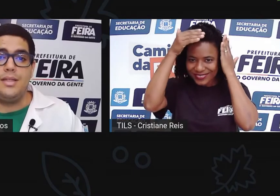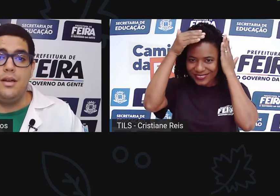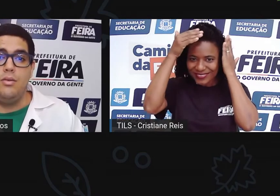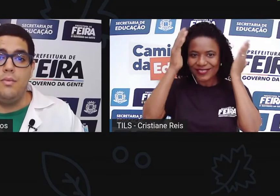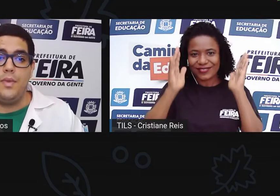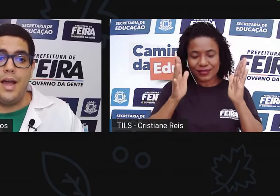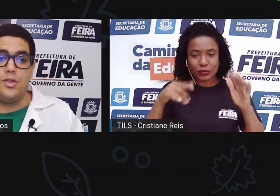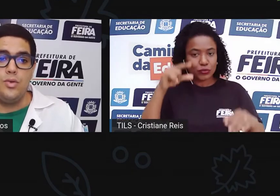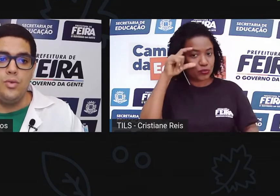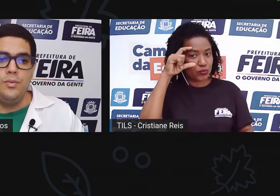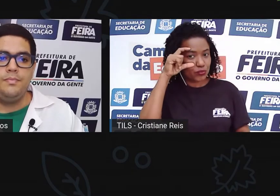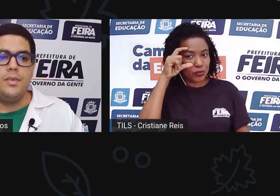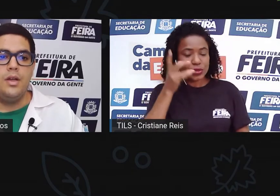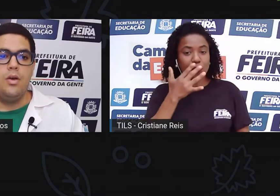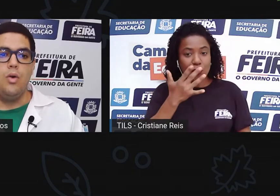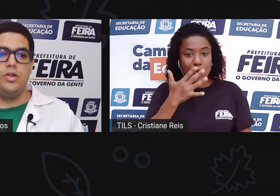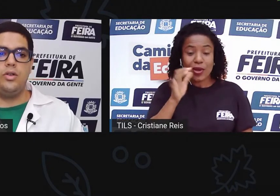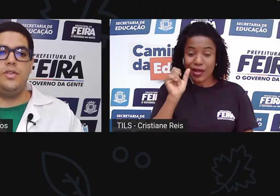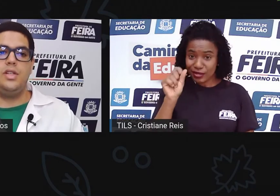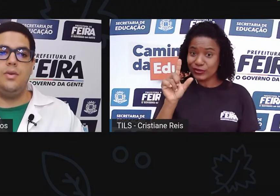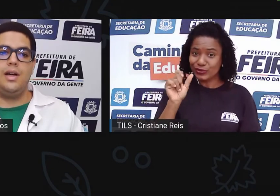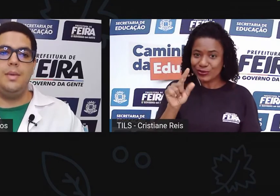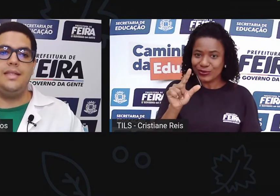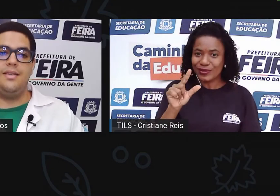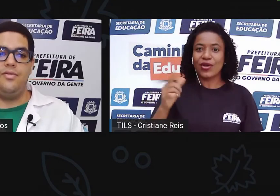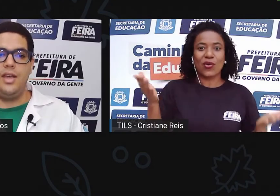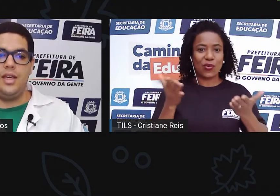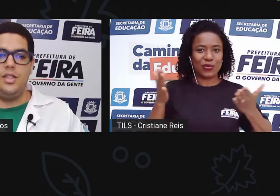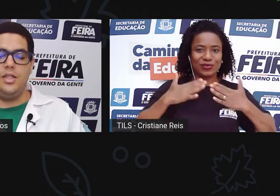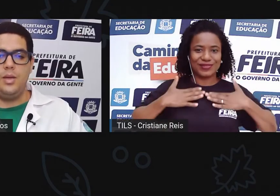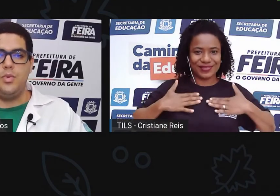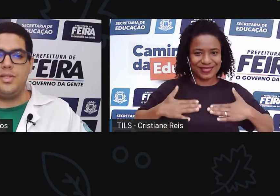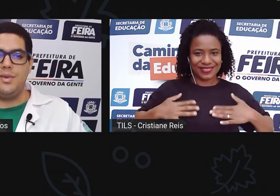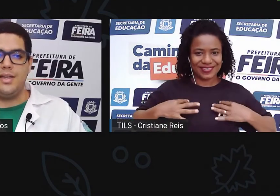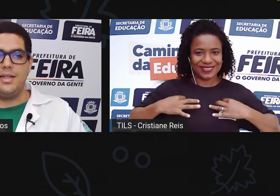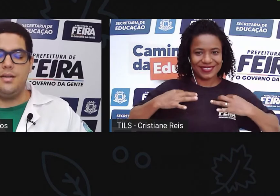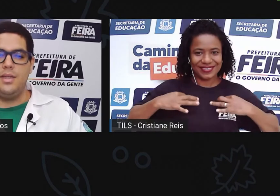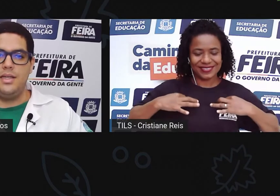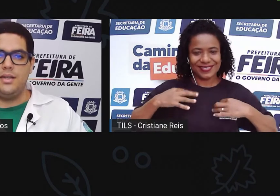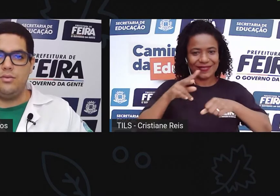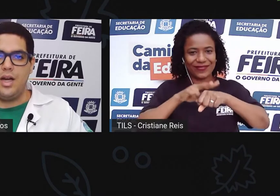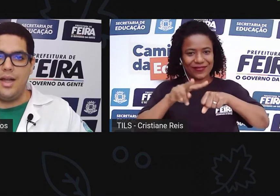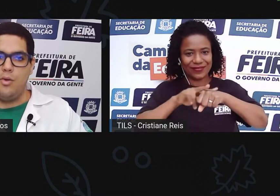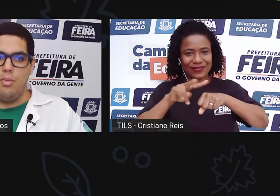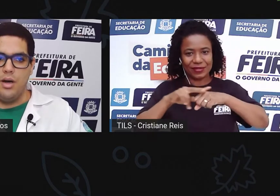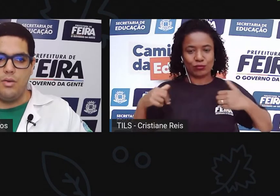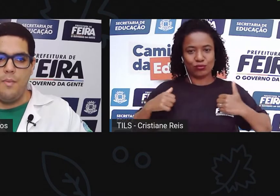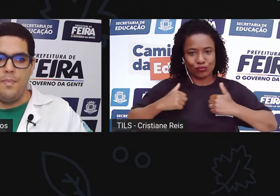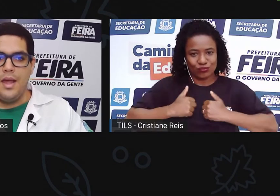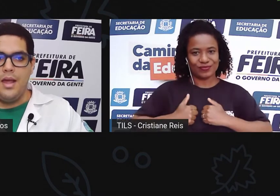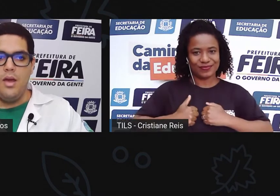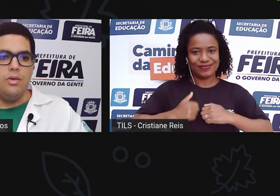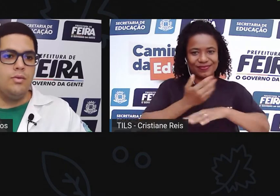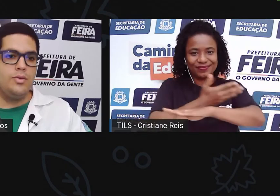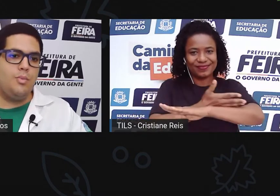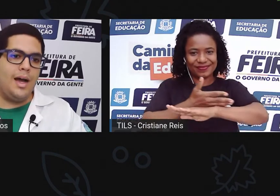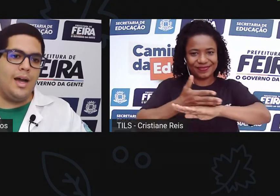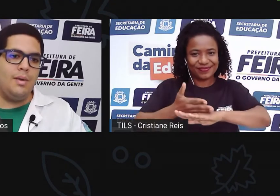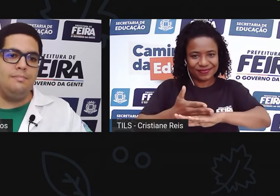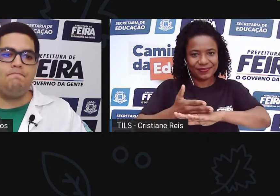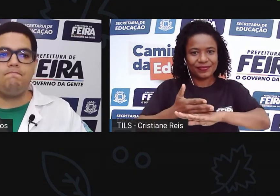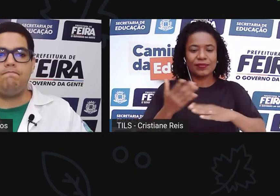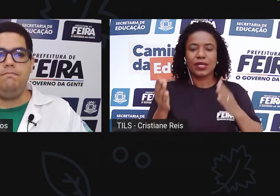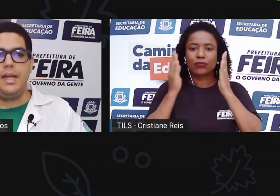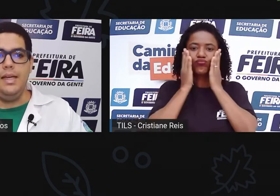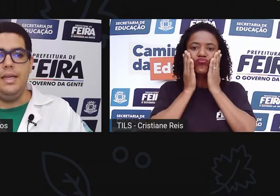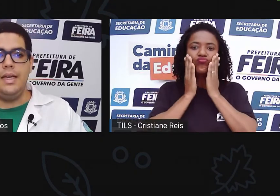de armação azul. Hoje eu estou vestindo uma camisa verde e por cima dessa camisa um jaleco branco. Eu não uso